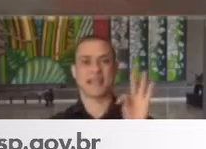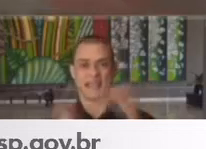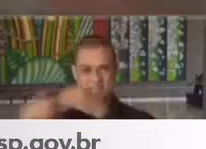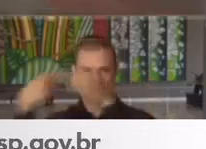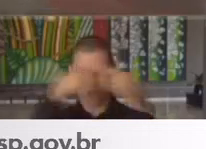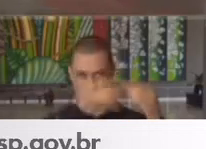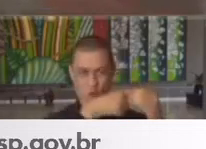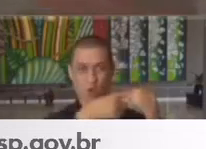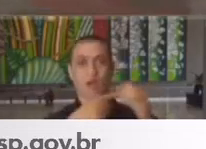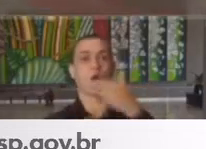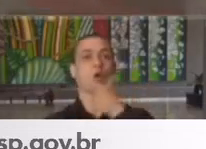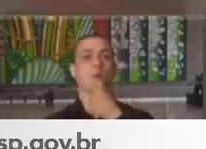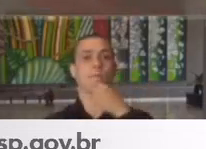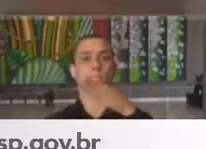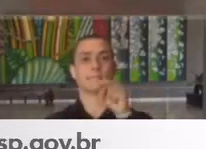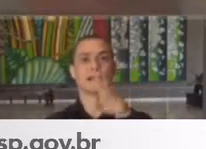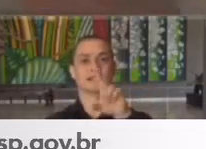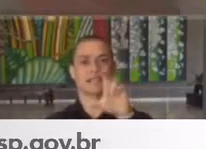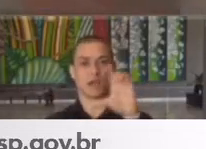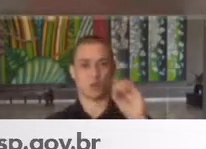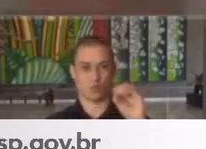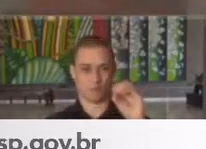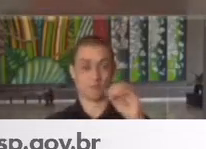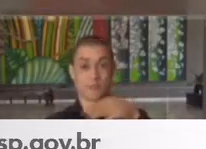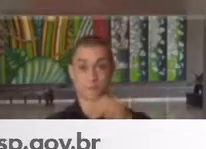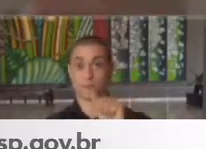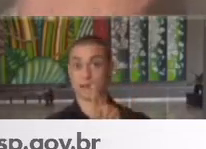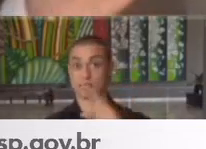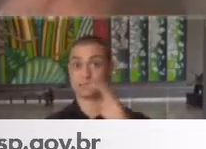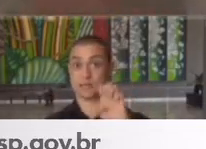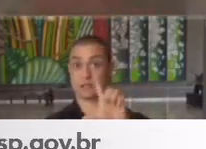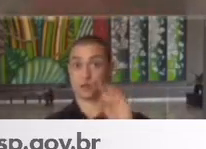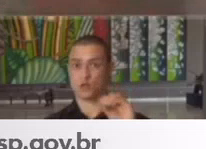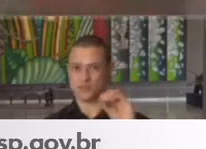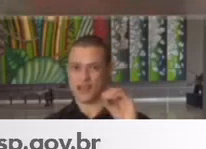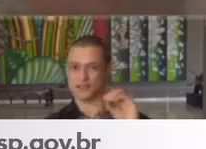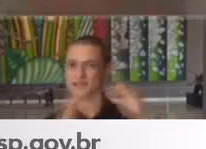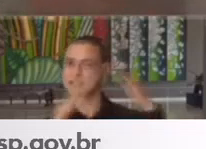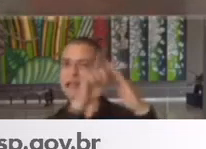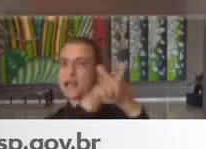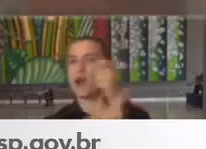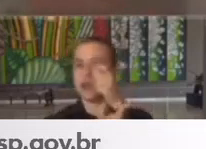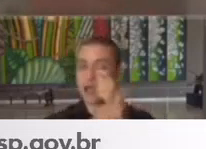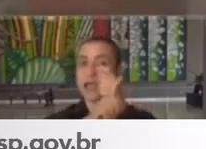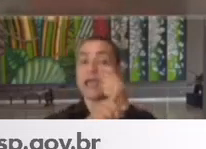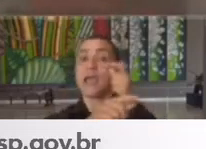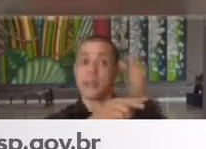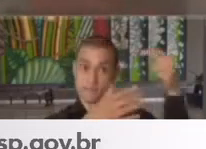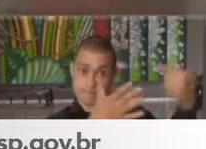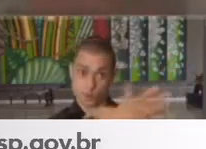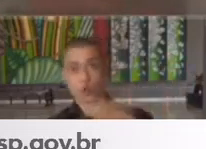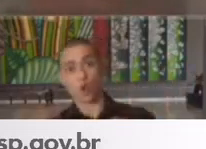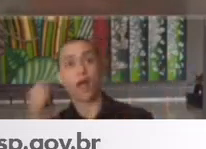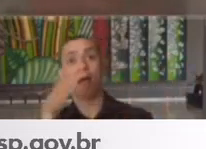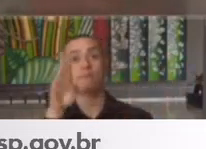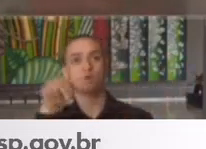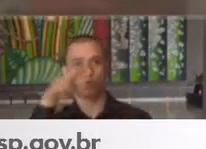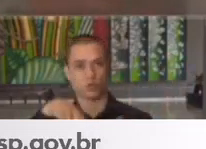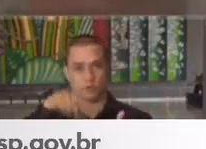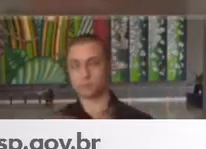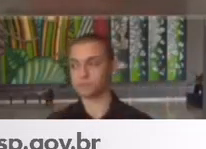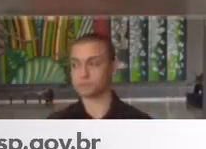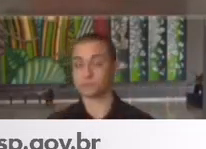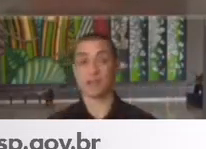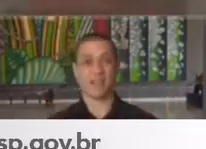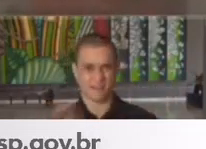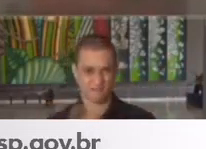jornalista Marcelo Casagrande, que certamente está nos acompanhando aqui ao vivo, e a pergunta será feita pela jornalista Bruna Fazano. Bruna. A falta de leitos de